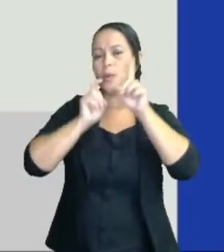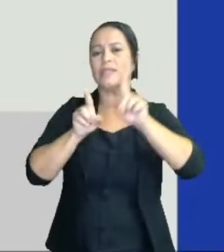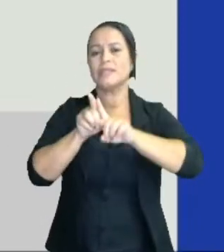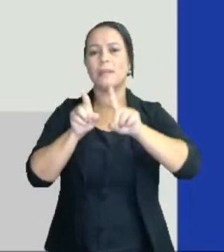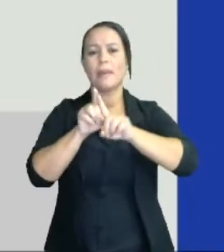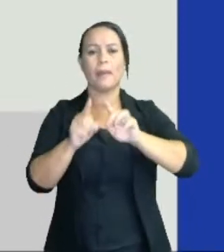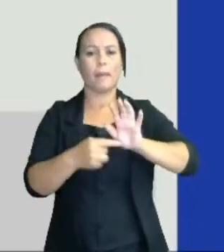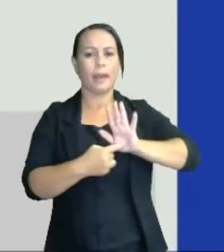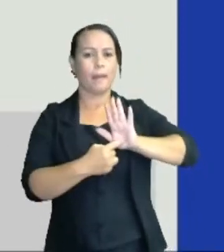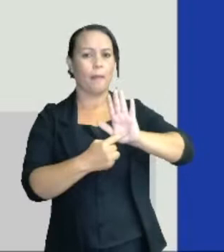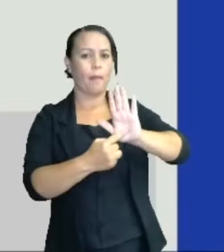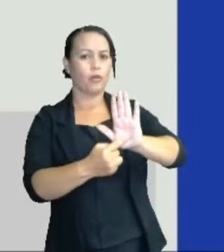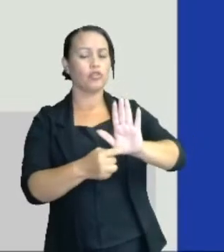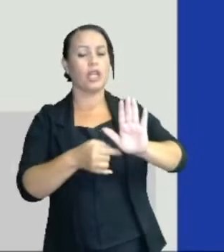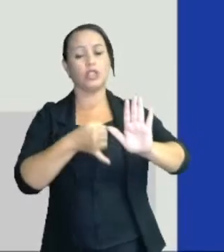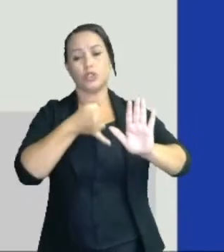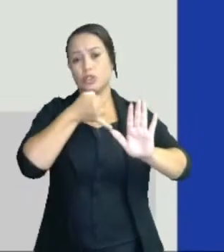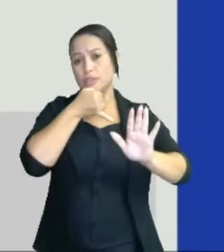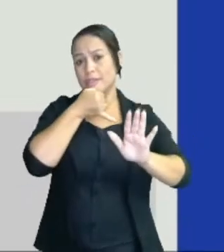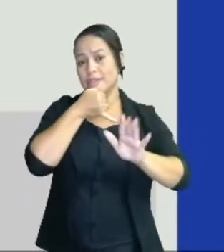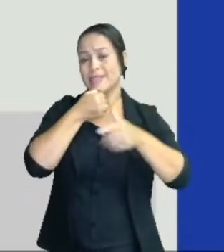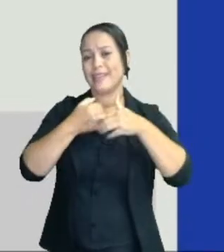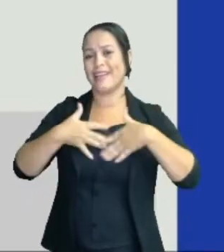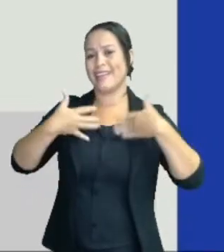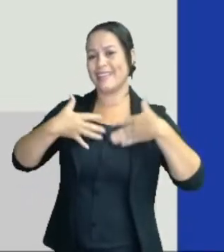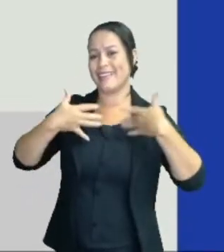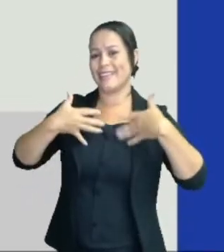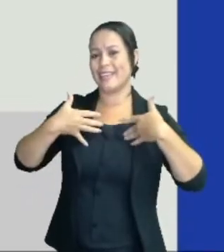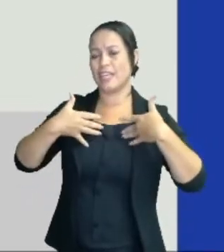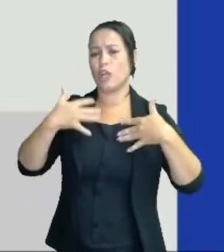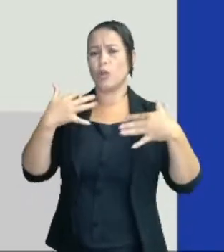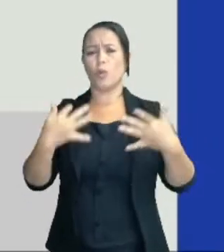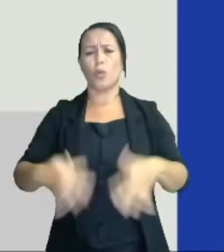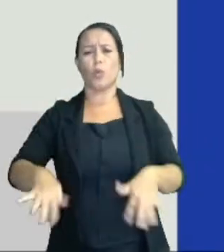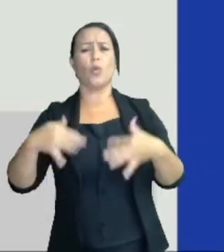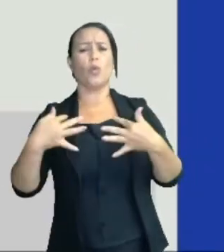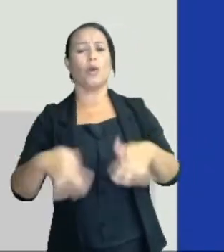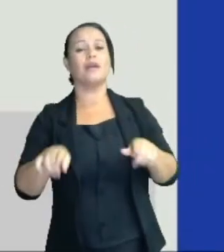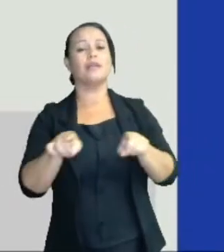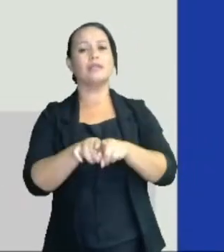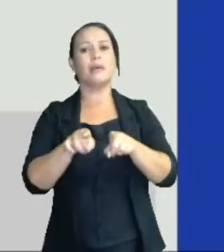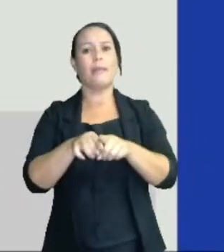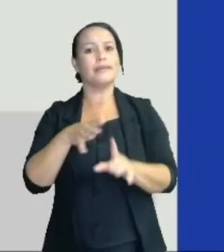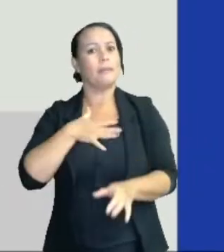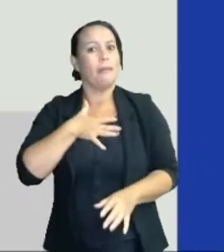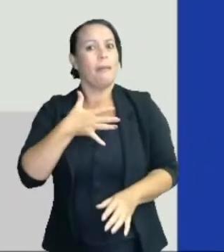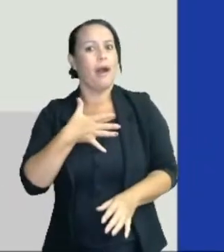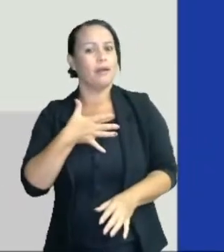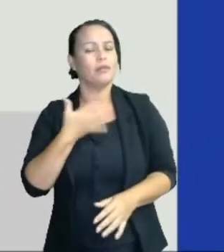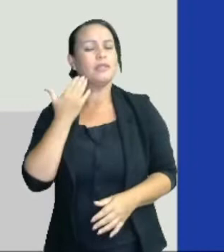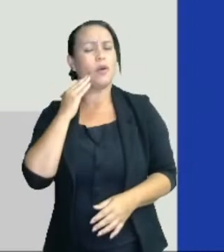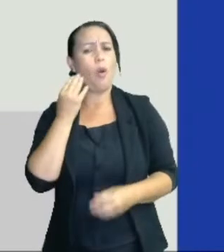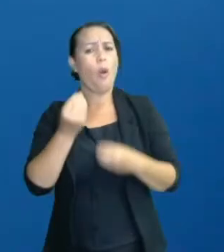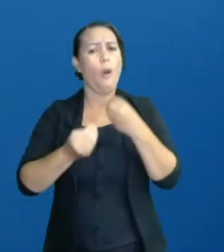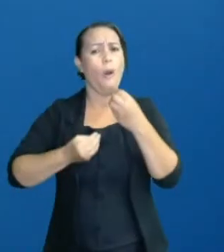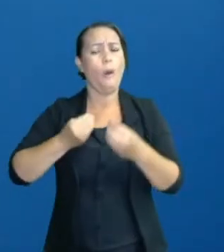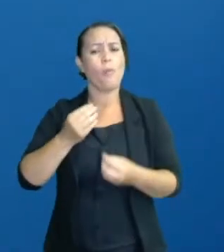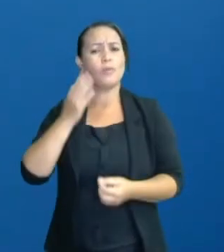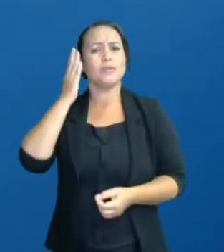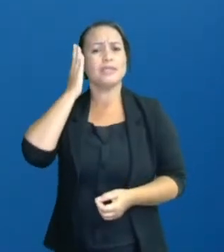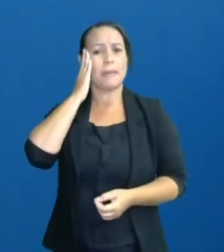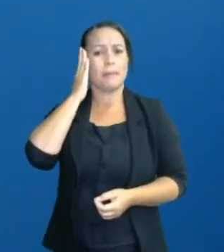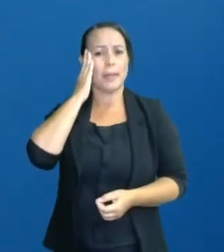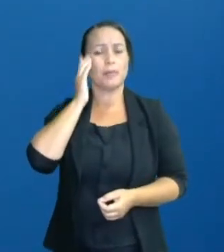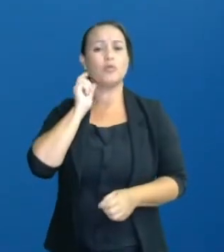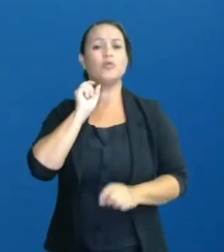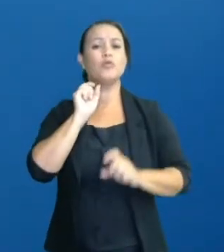para representar tristeza, alegria, dor e espanto. Então, como é que a gente